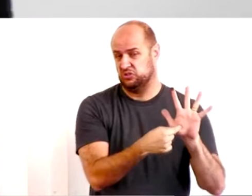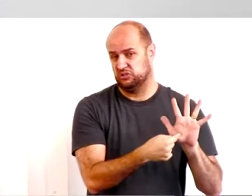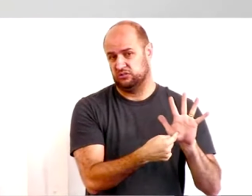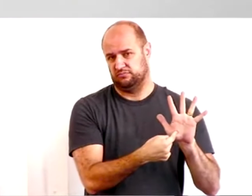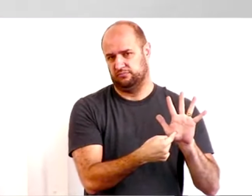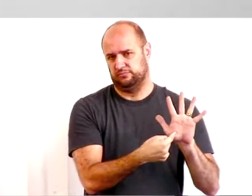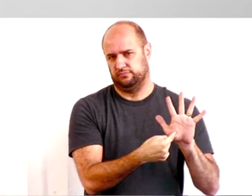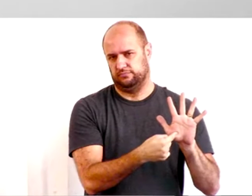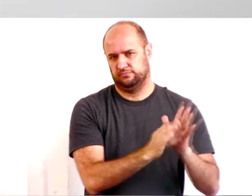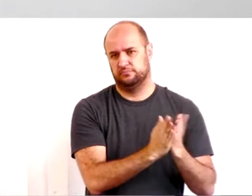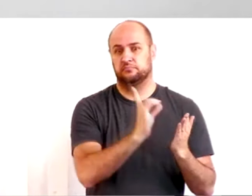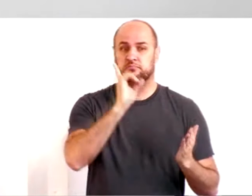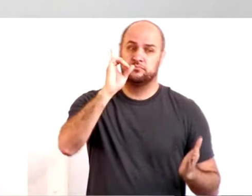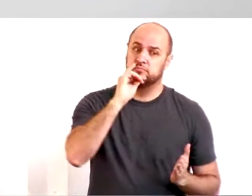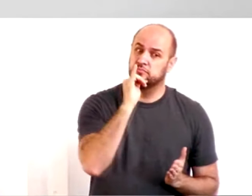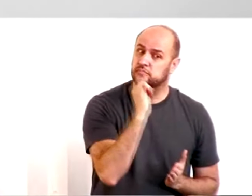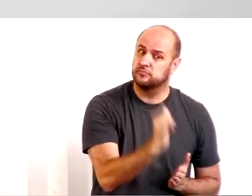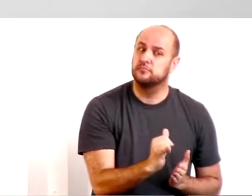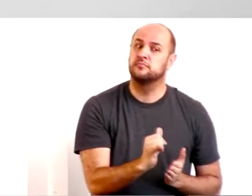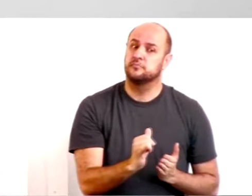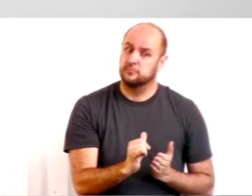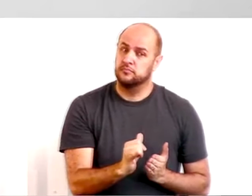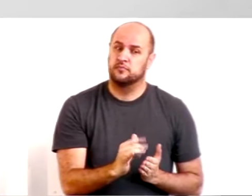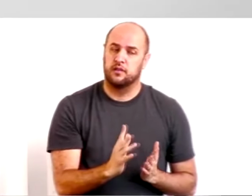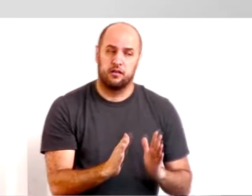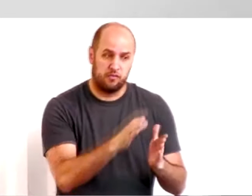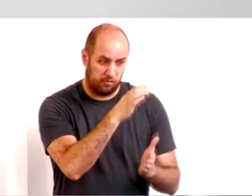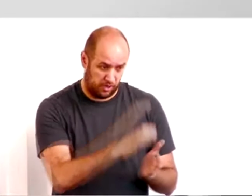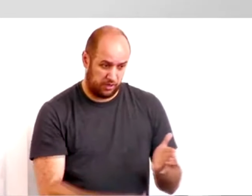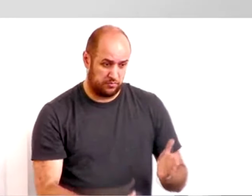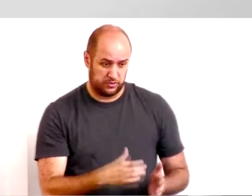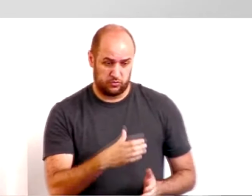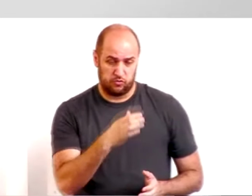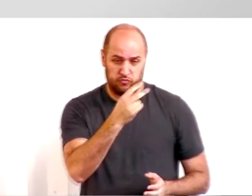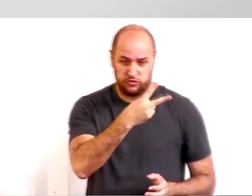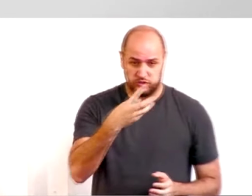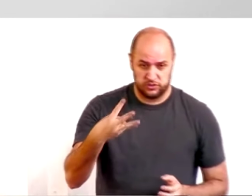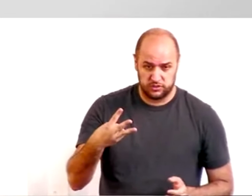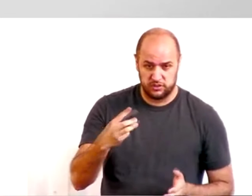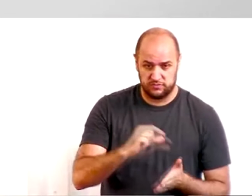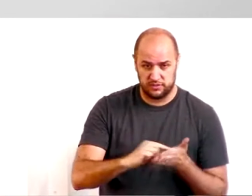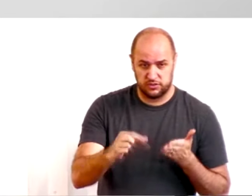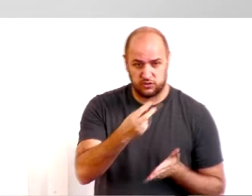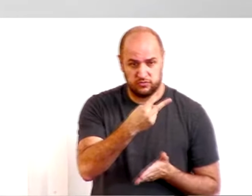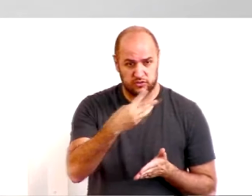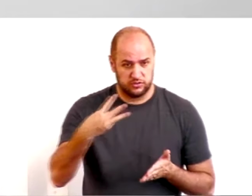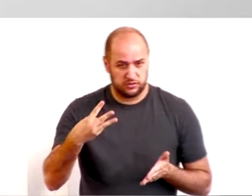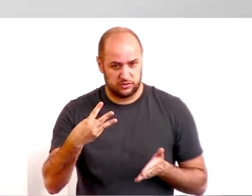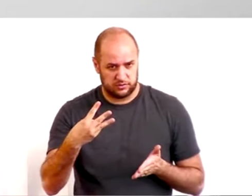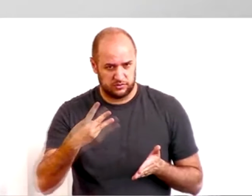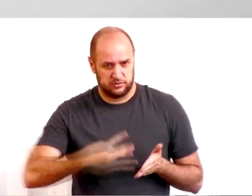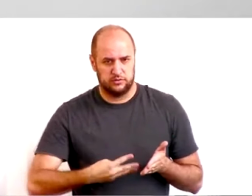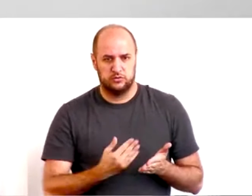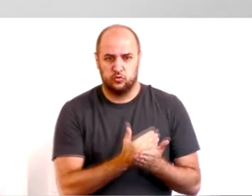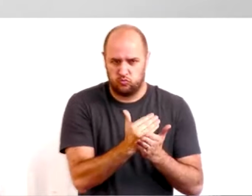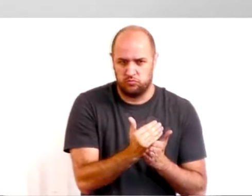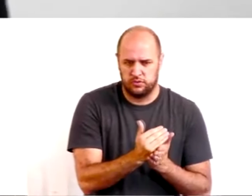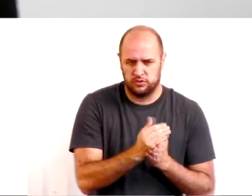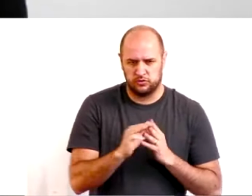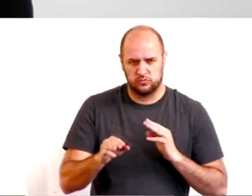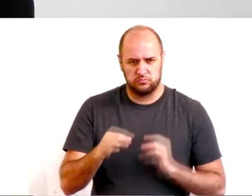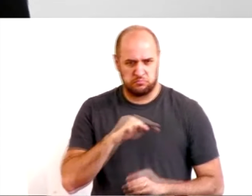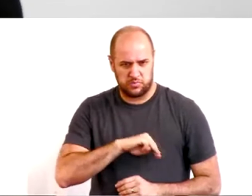A Escritura diz, no capítulo 23, versículo 23, parte A do Evangelho de Mateus: